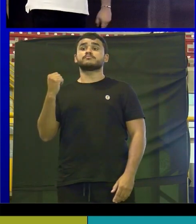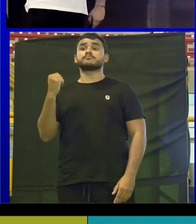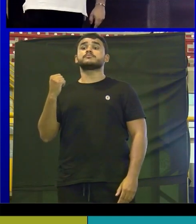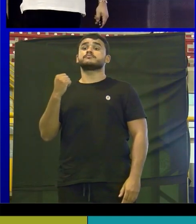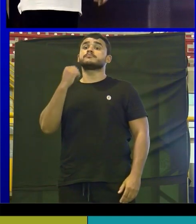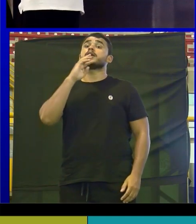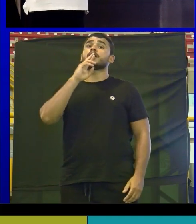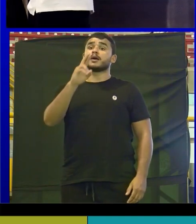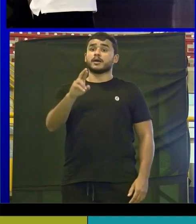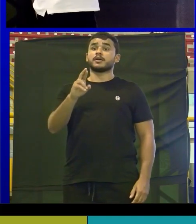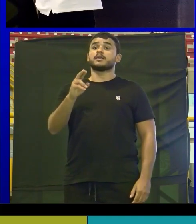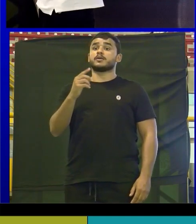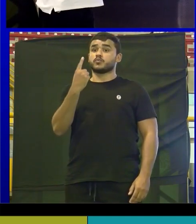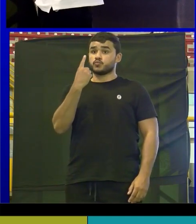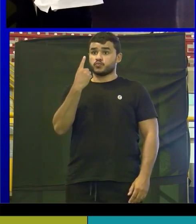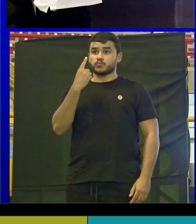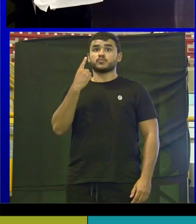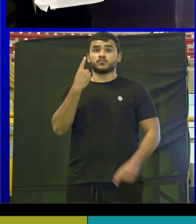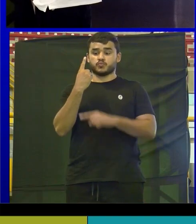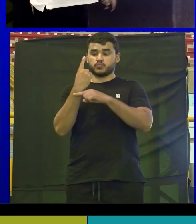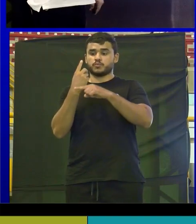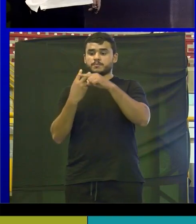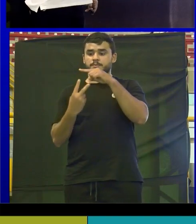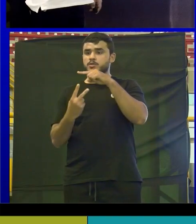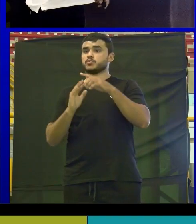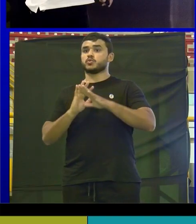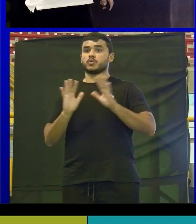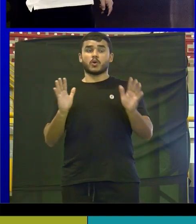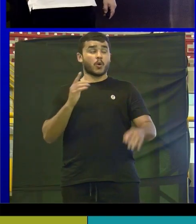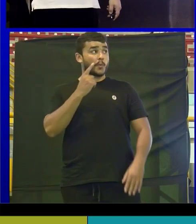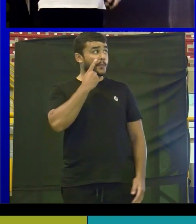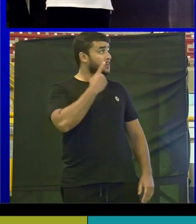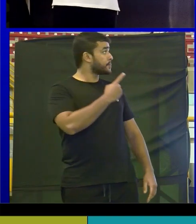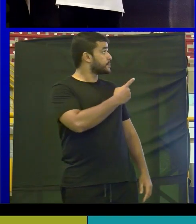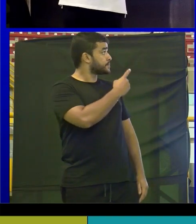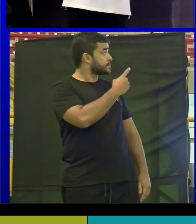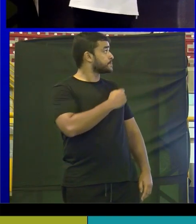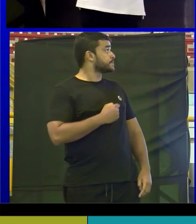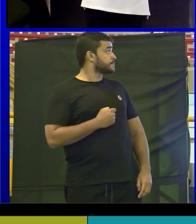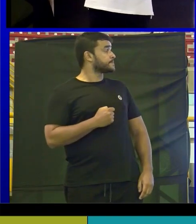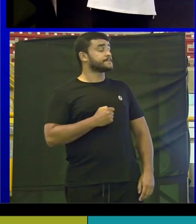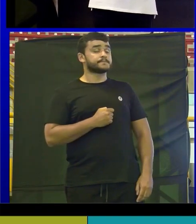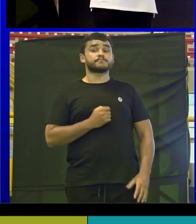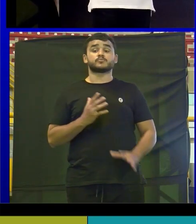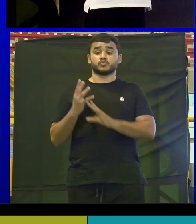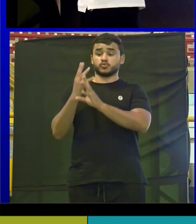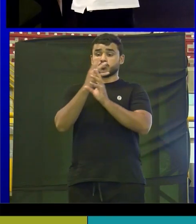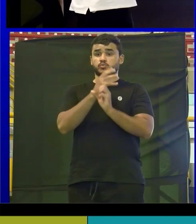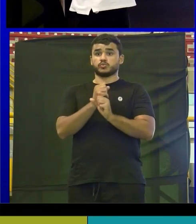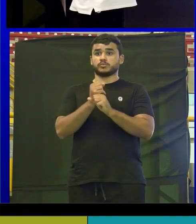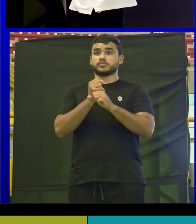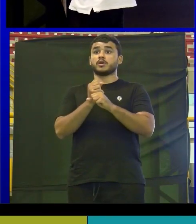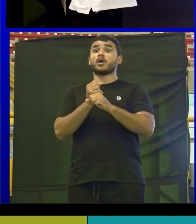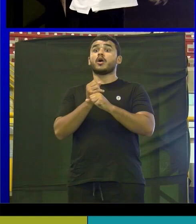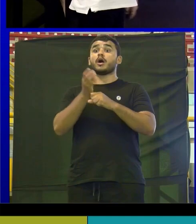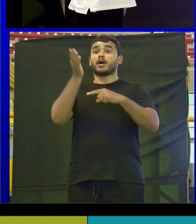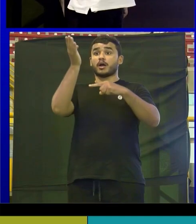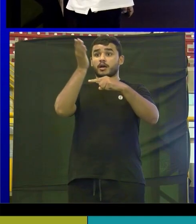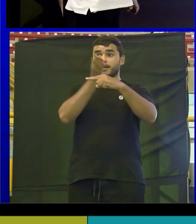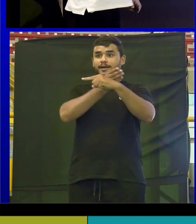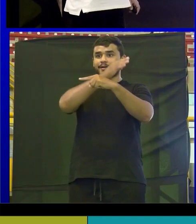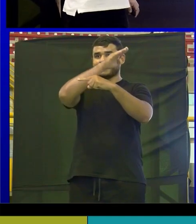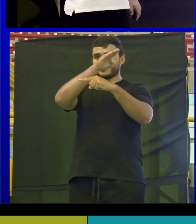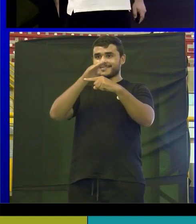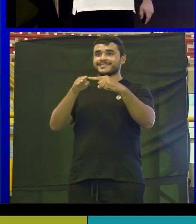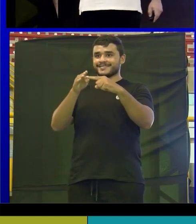2 também é 2. Agora, aplicando a propriedade fundamental da proporção, nós temos que